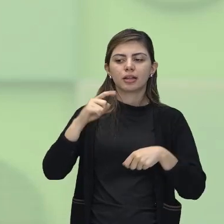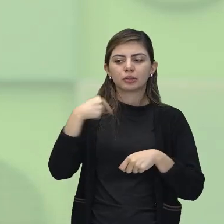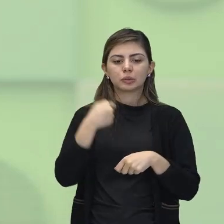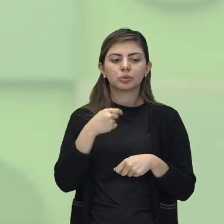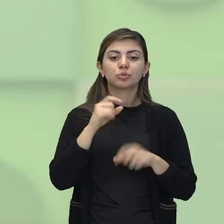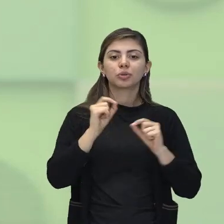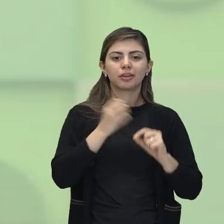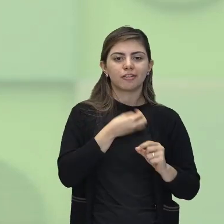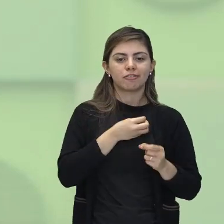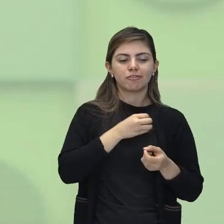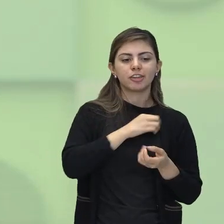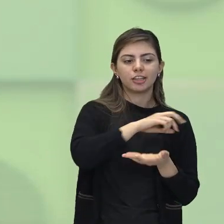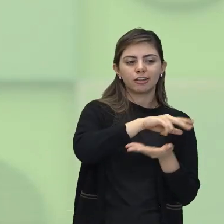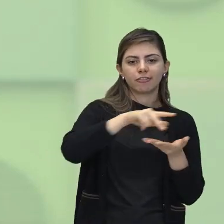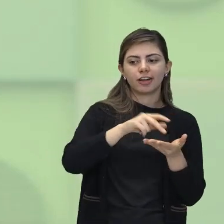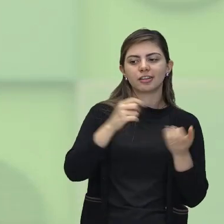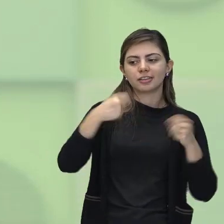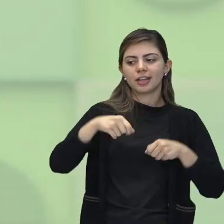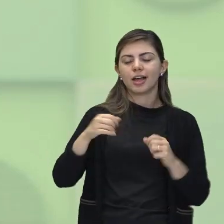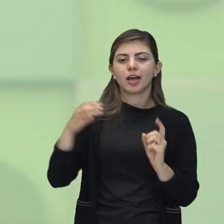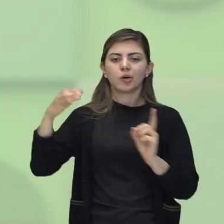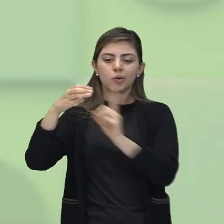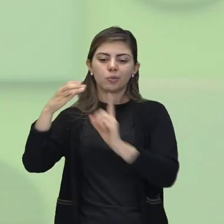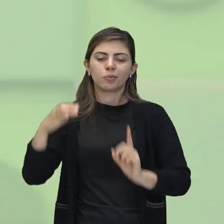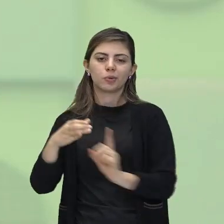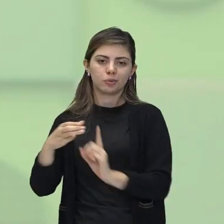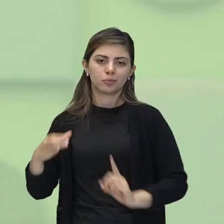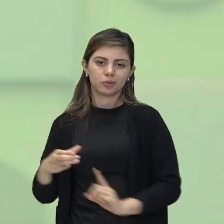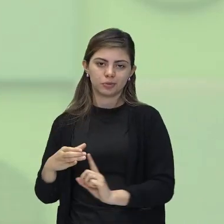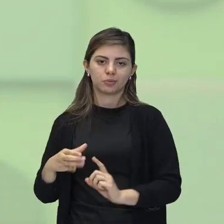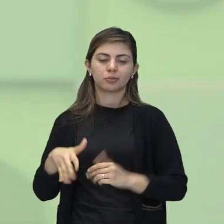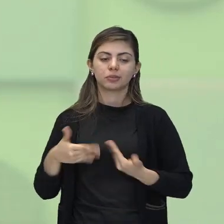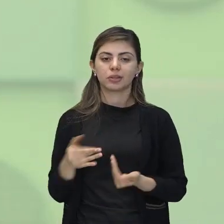os seres vivos sejam classificados, né? E